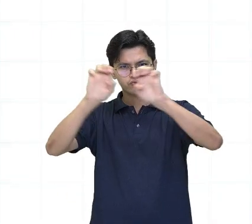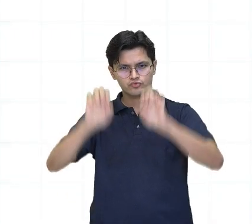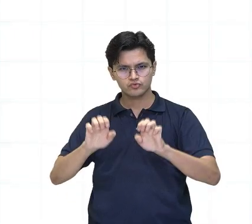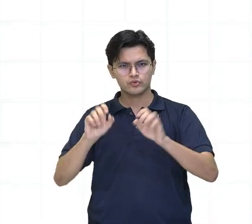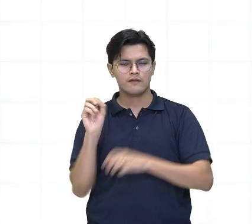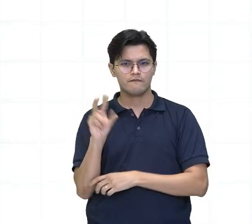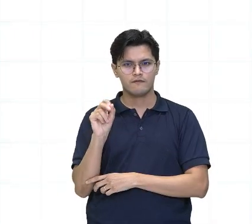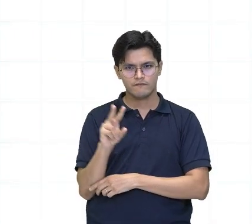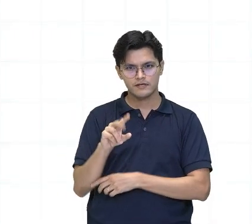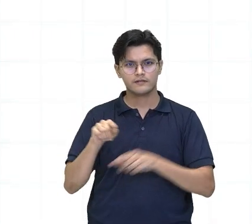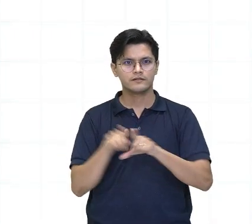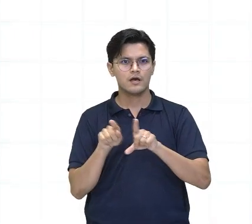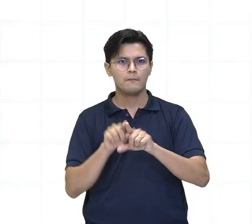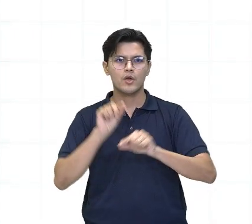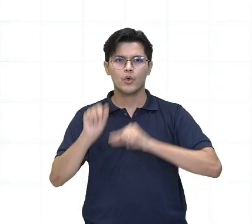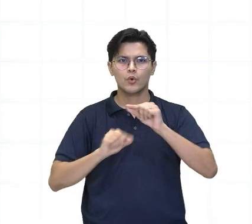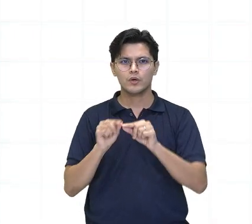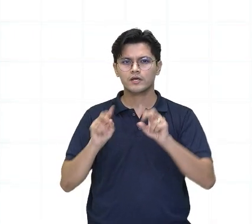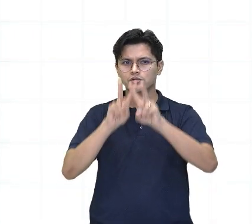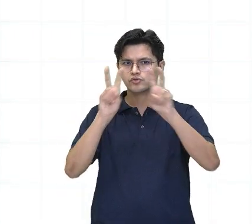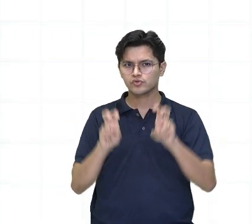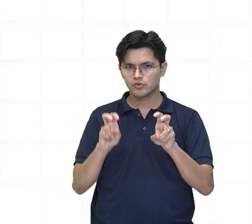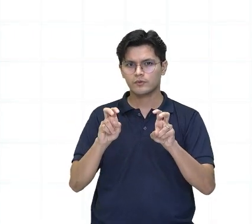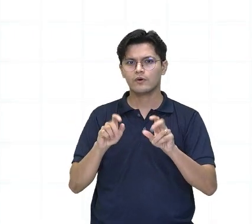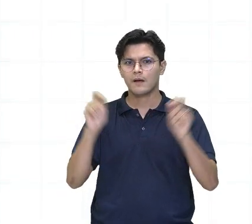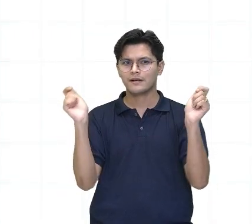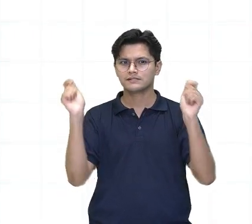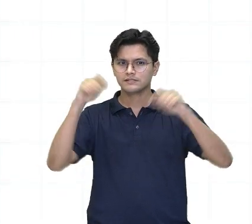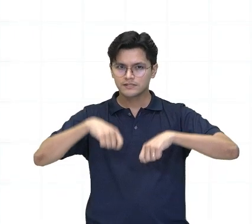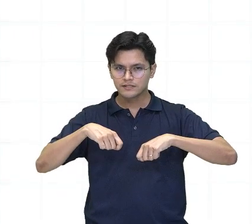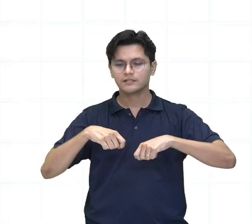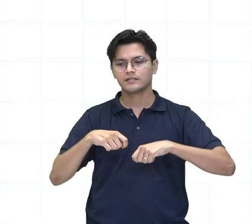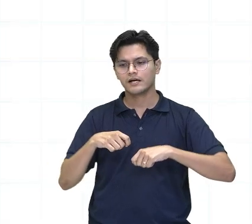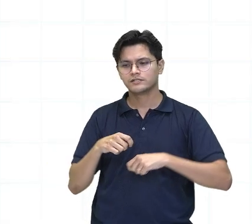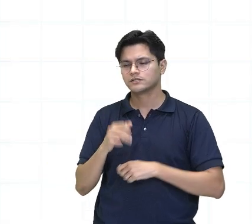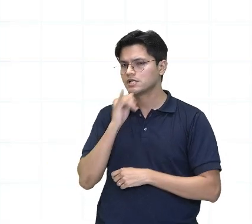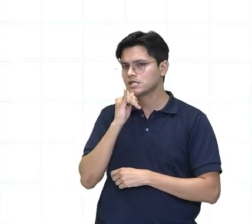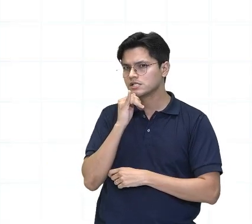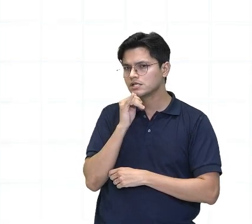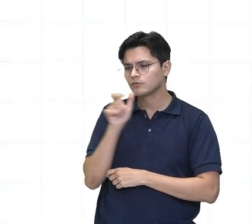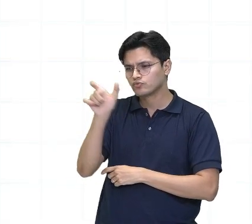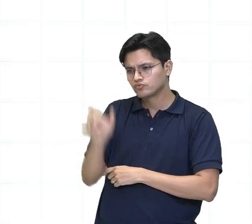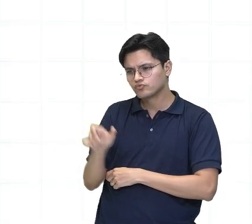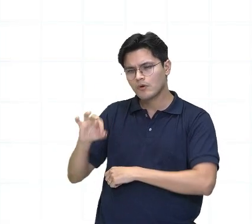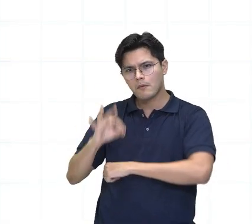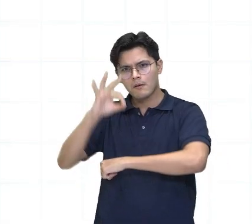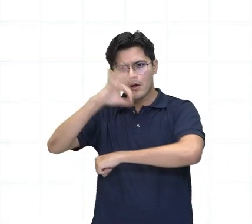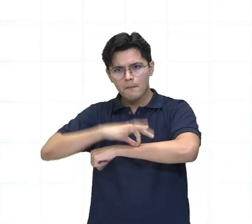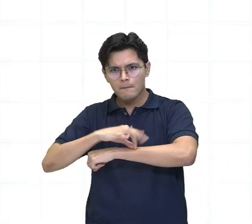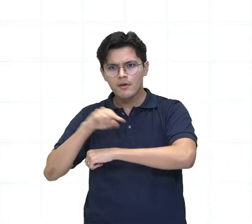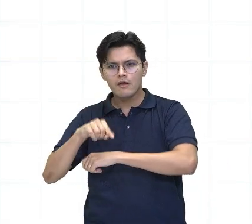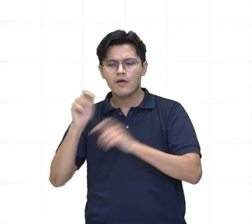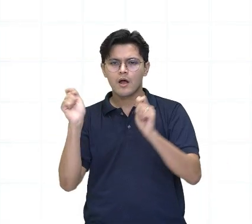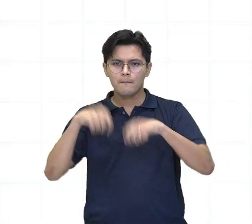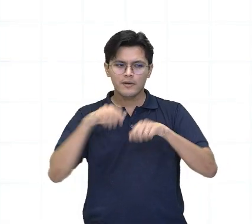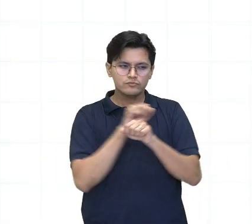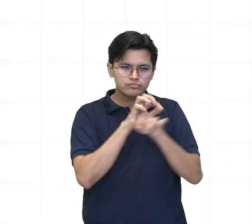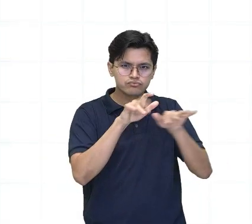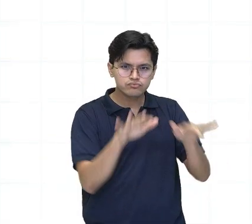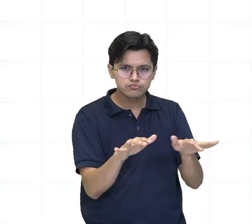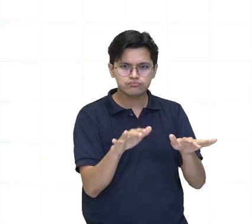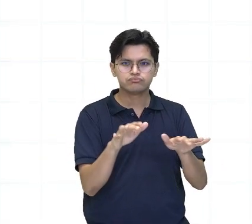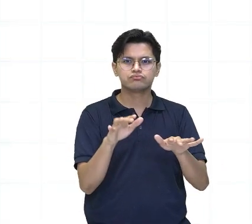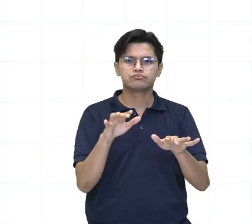espécie, além da patogenicidade, capacidade de um agente biológico causar doenças em um